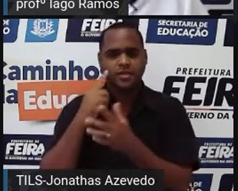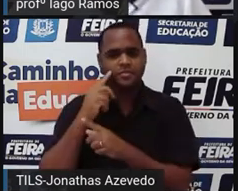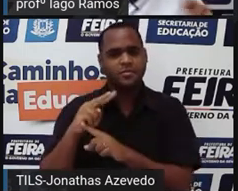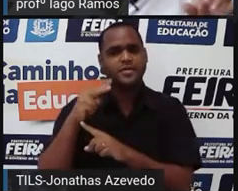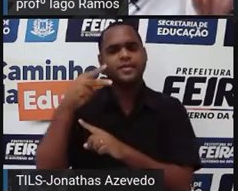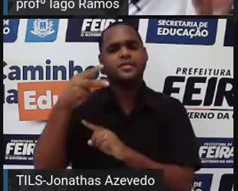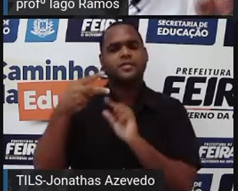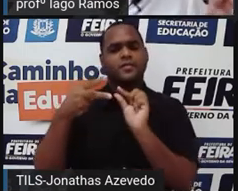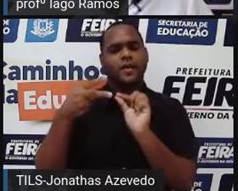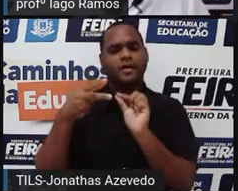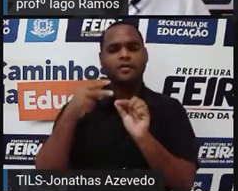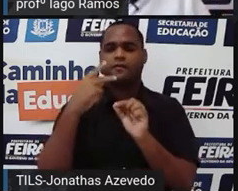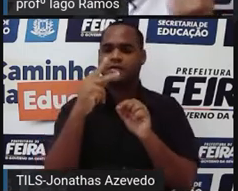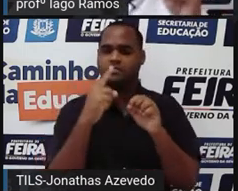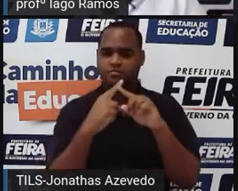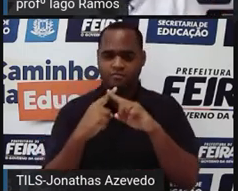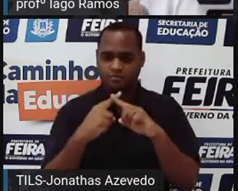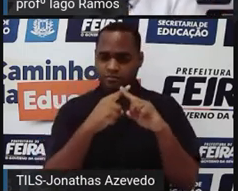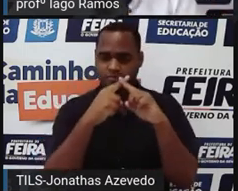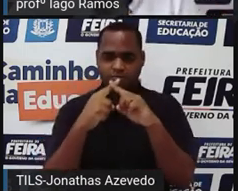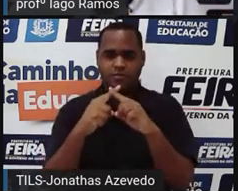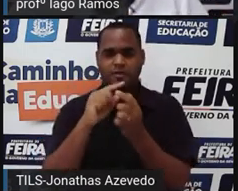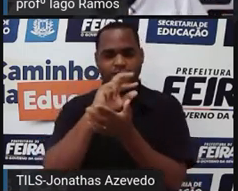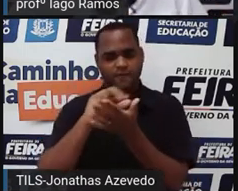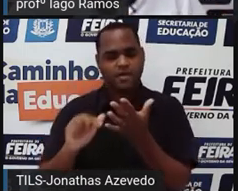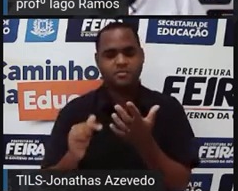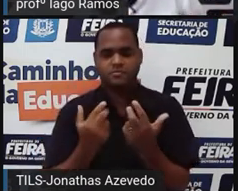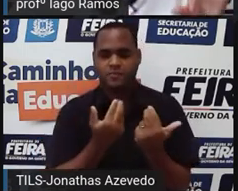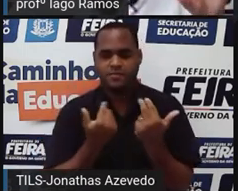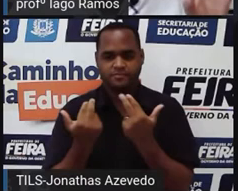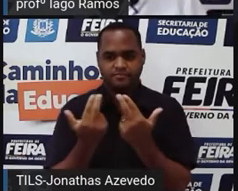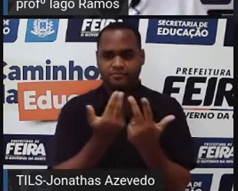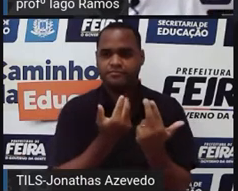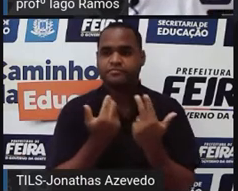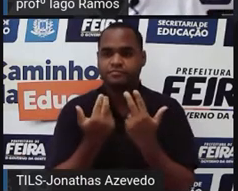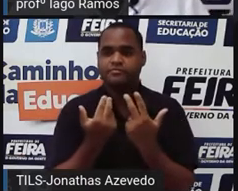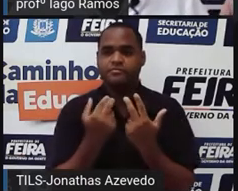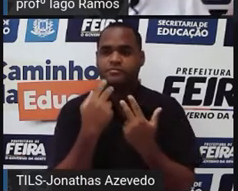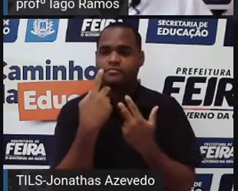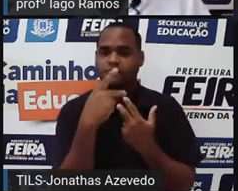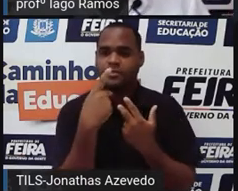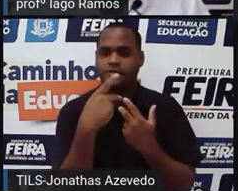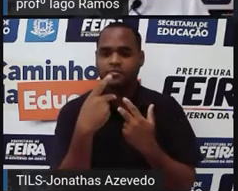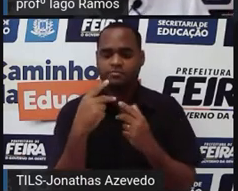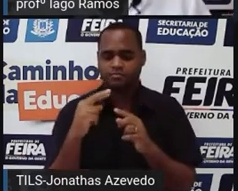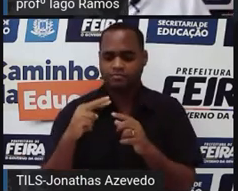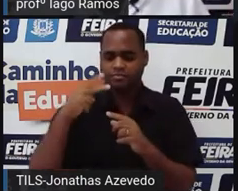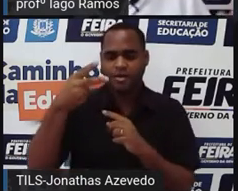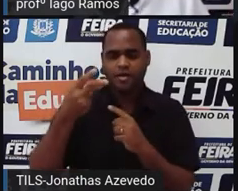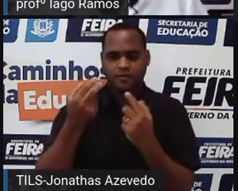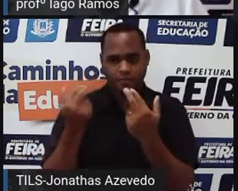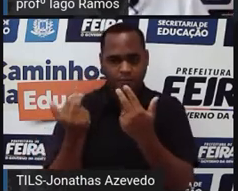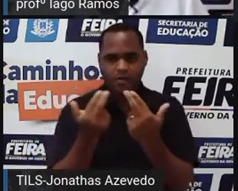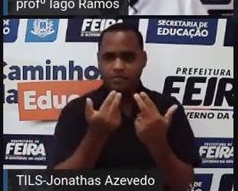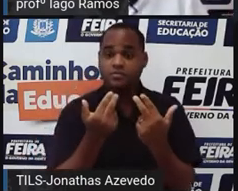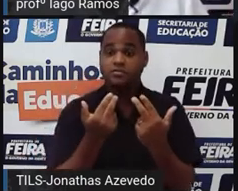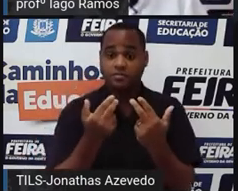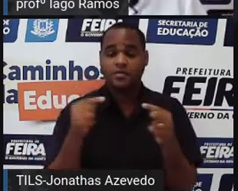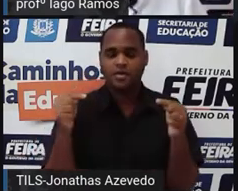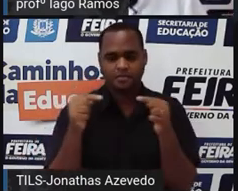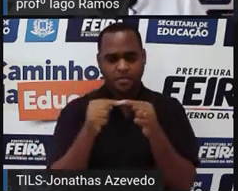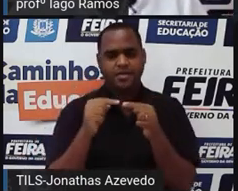potenciação, você multiplica fatores iguais. Quando você tem uma multiplicação de números iguais, isso é